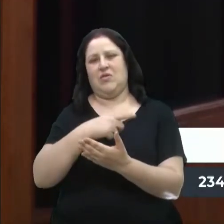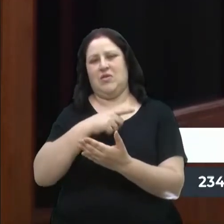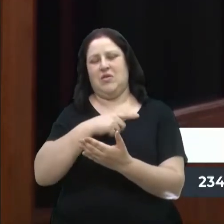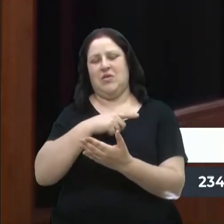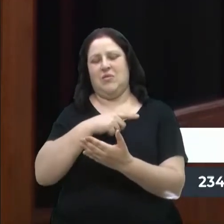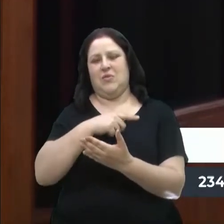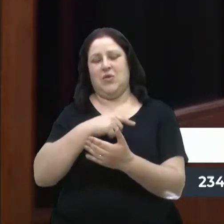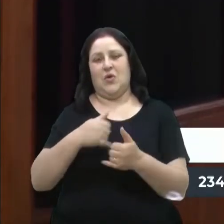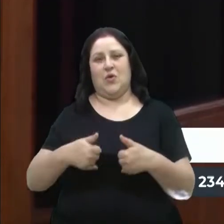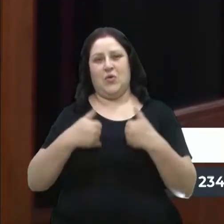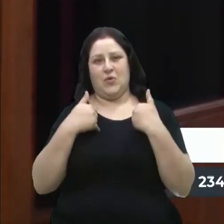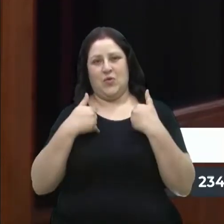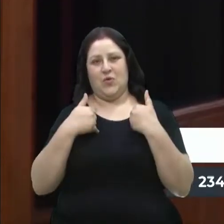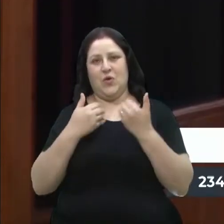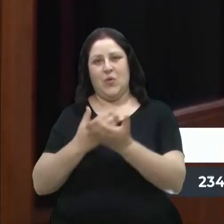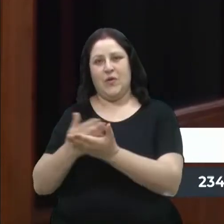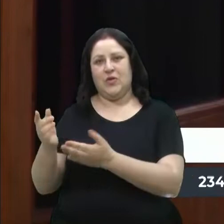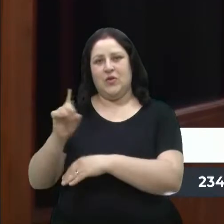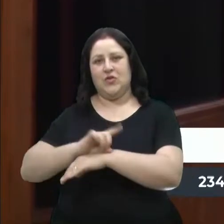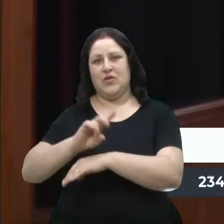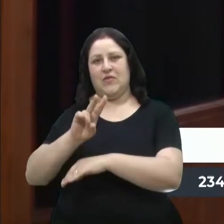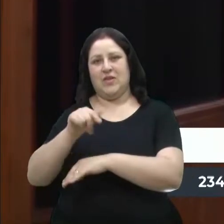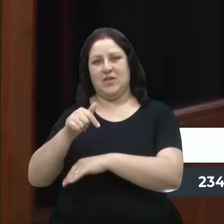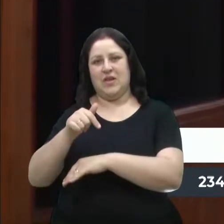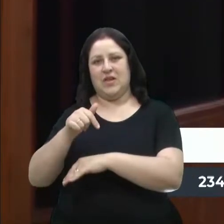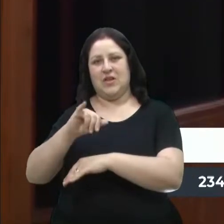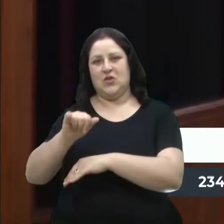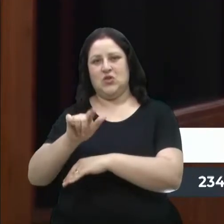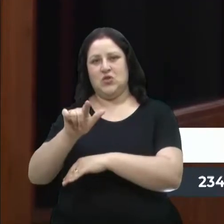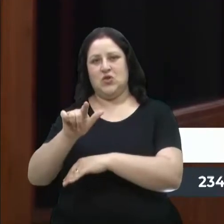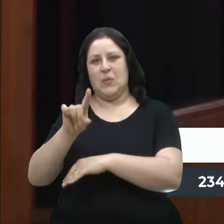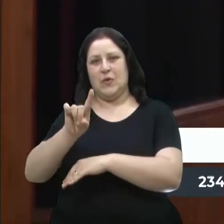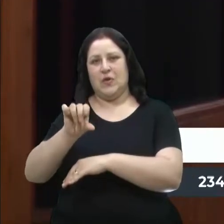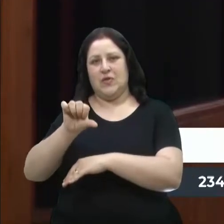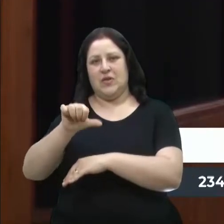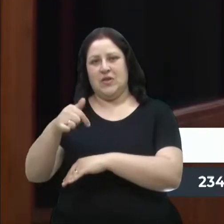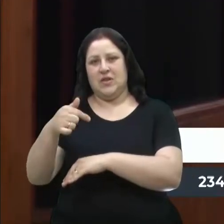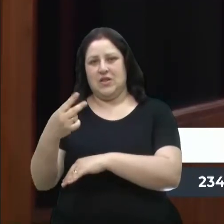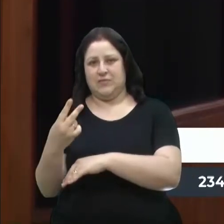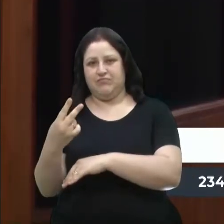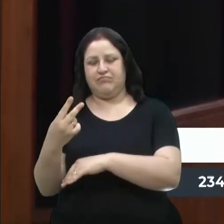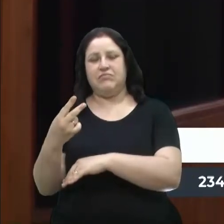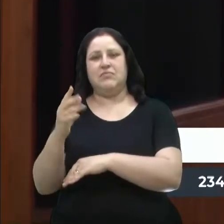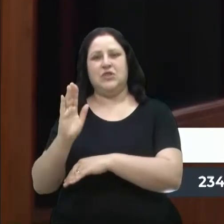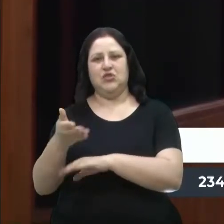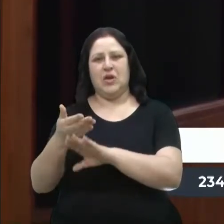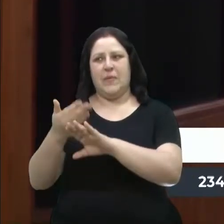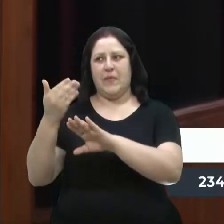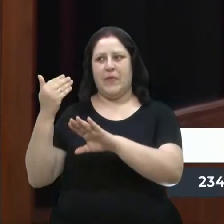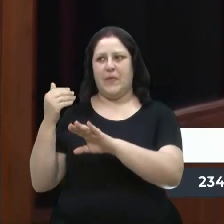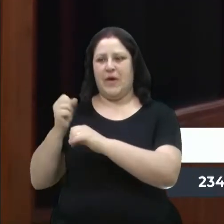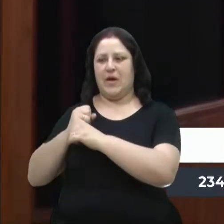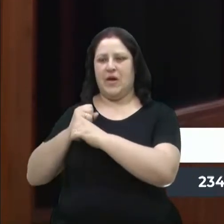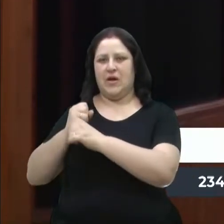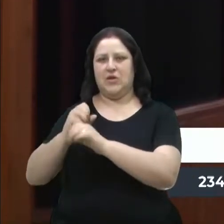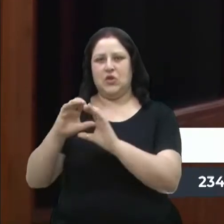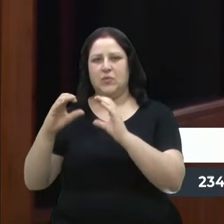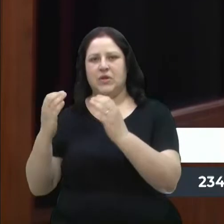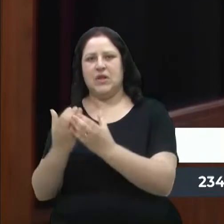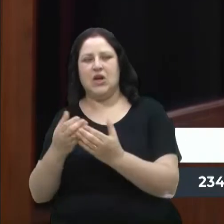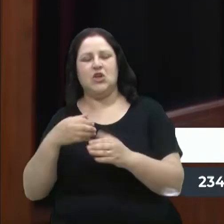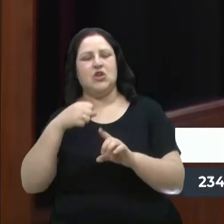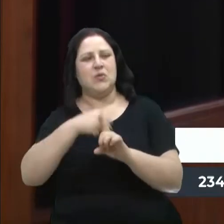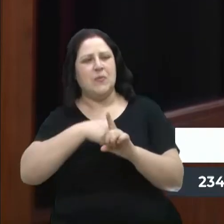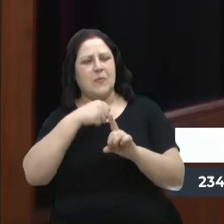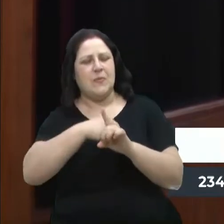27 de julho de 1972 após anos de reivindicações e lutas da comunidade do Bairro